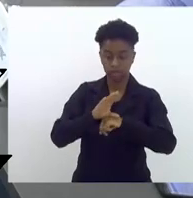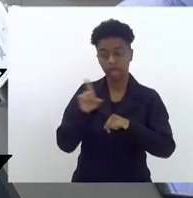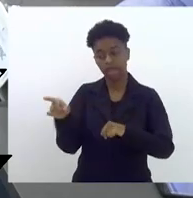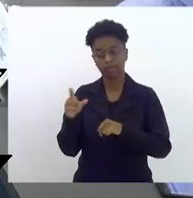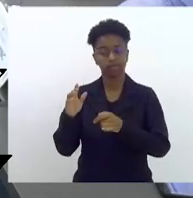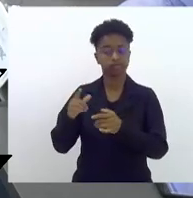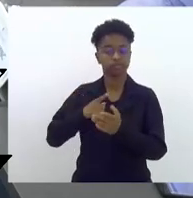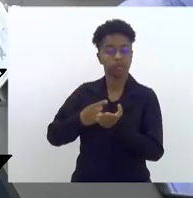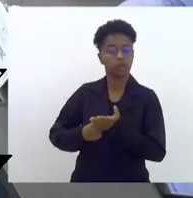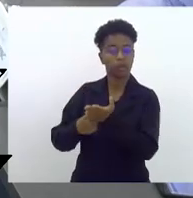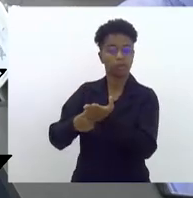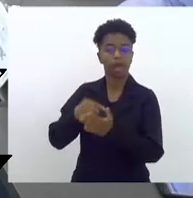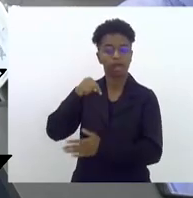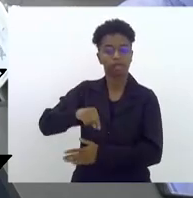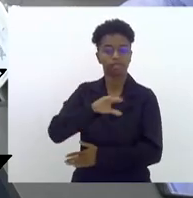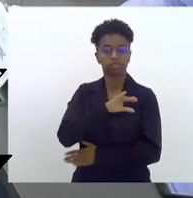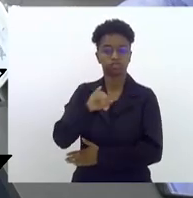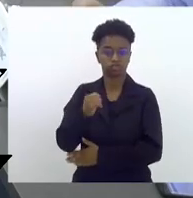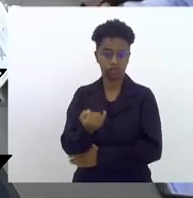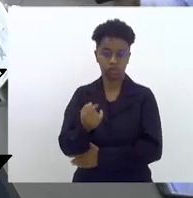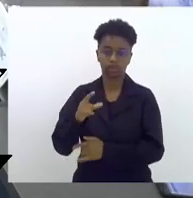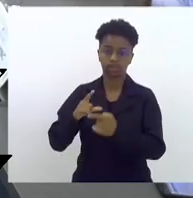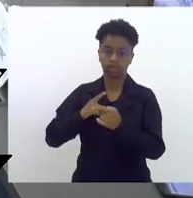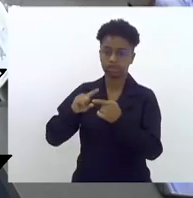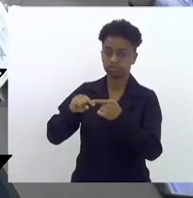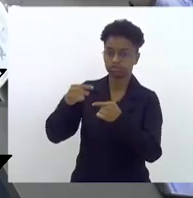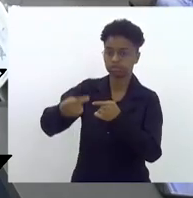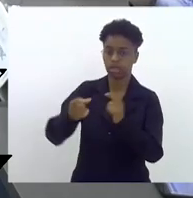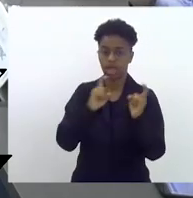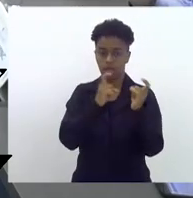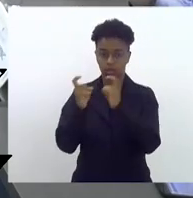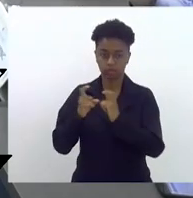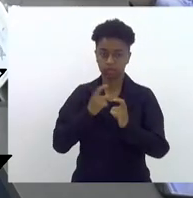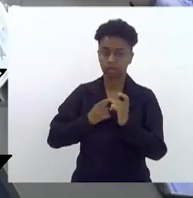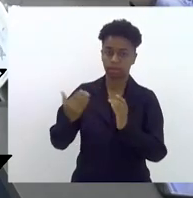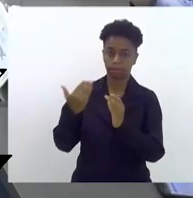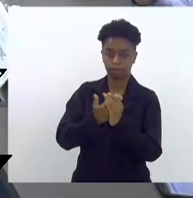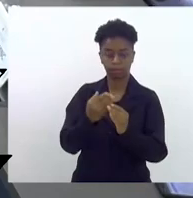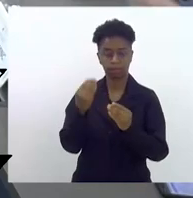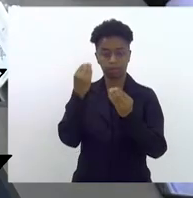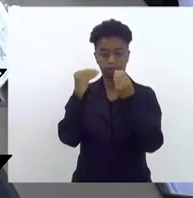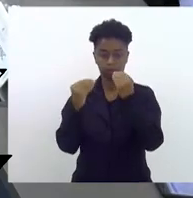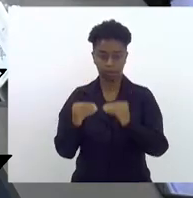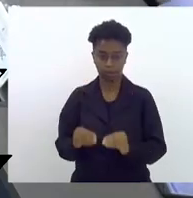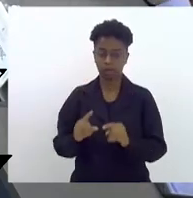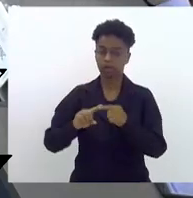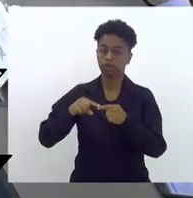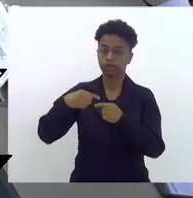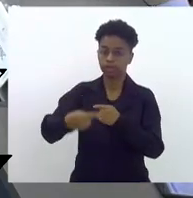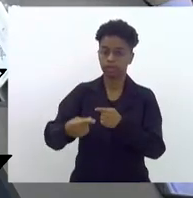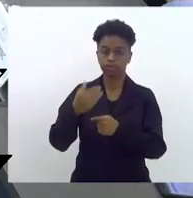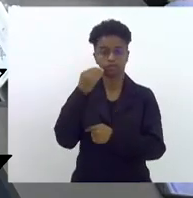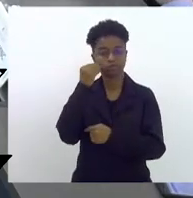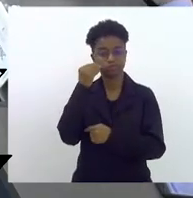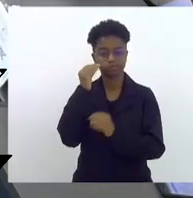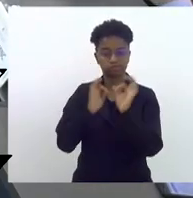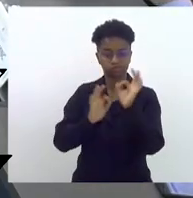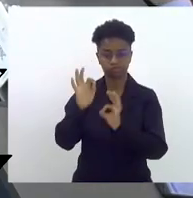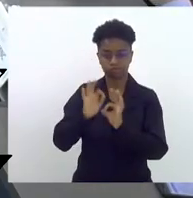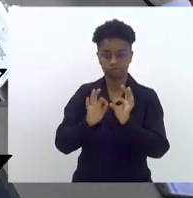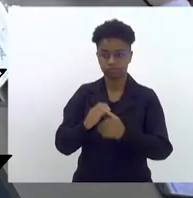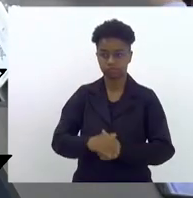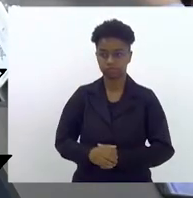compromisso aqui em nome dessa SNJ a gente trazia na próxima sessão se ele protocolar em tempo de dizer que a